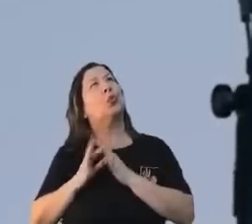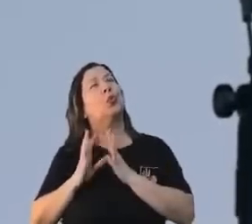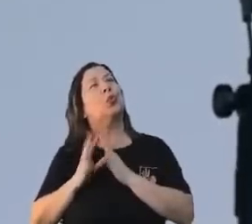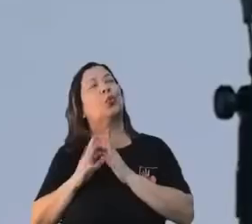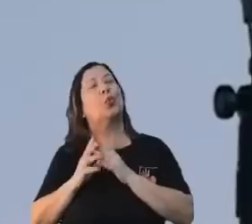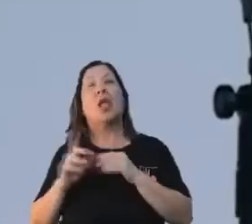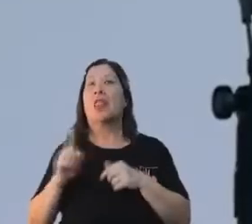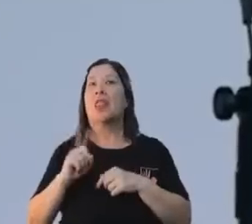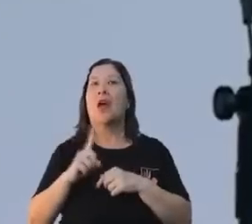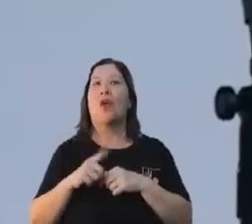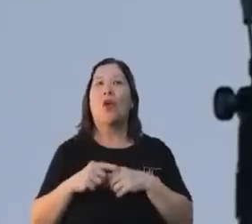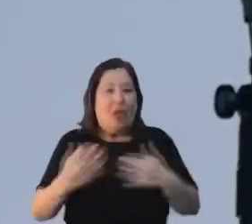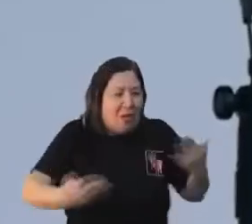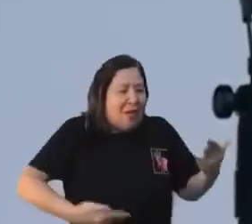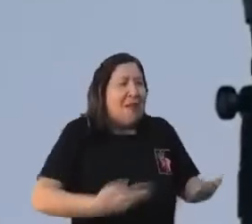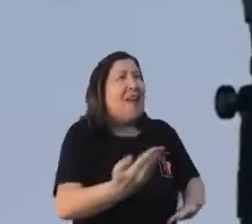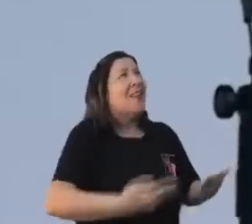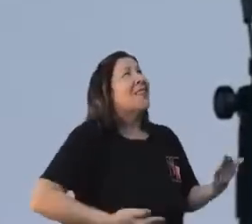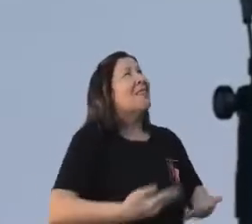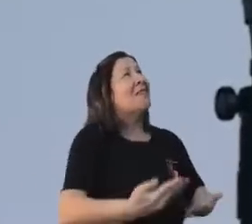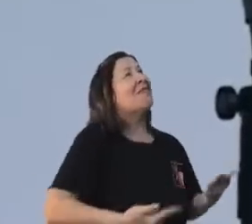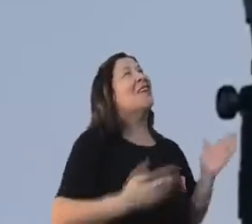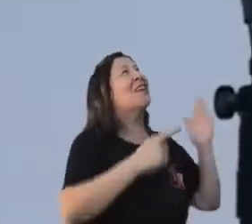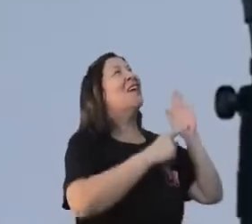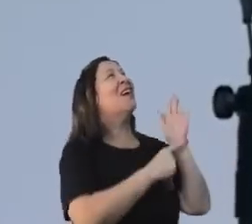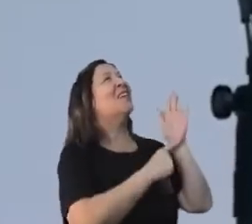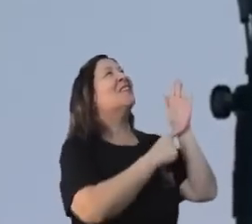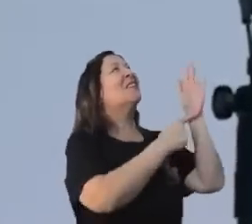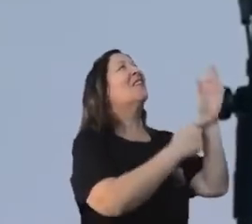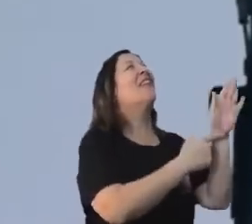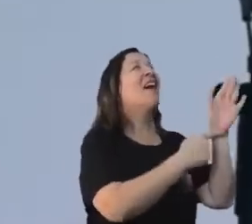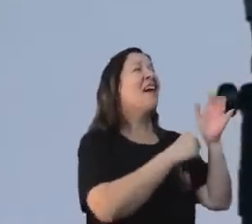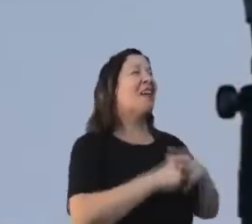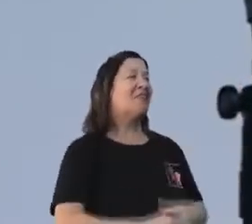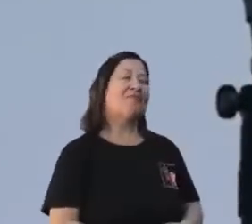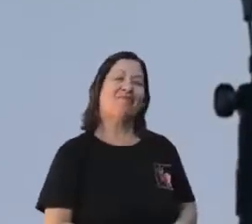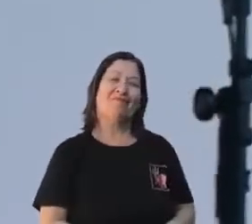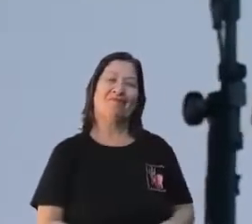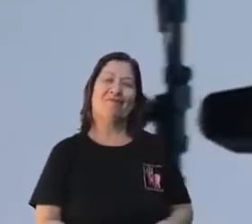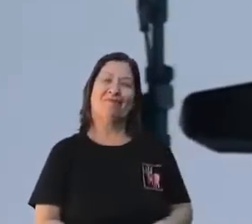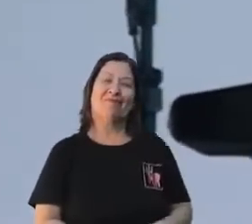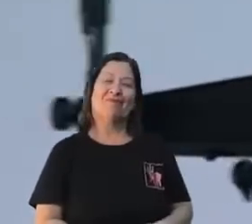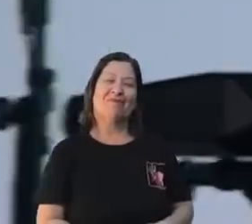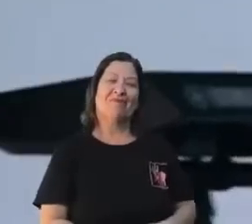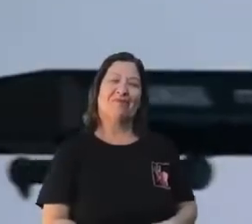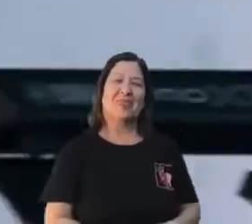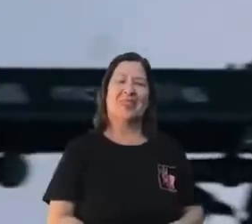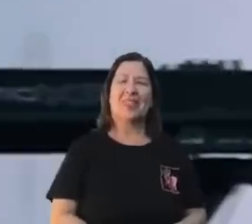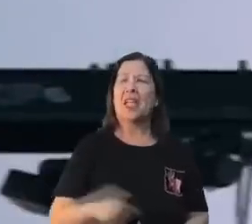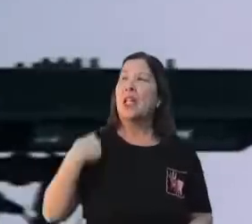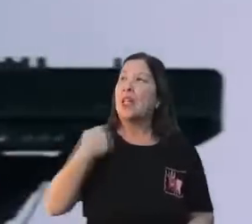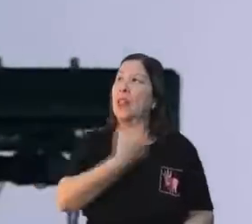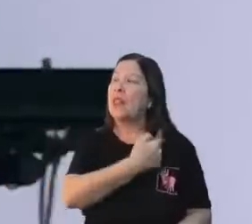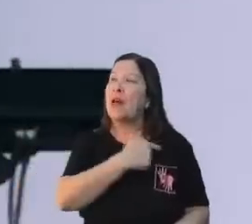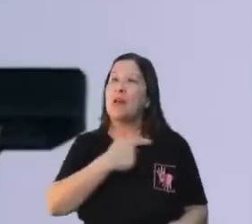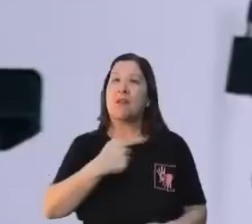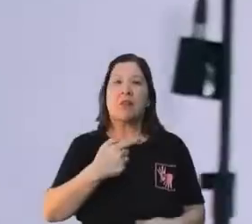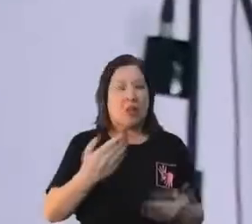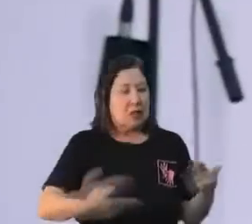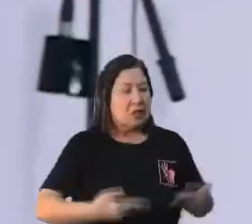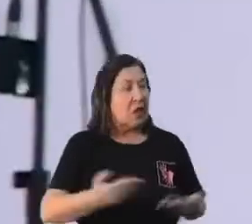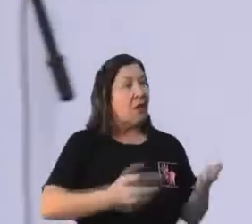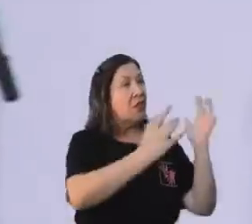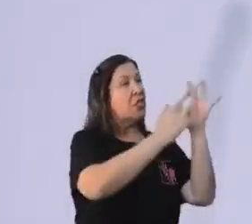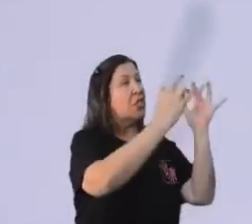extrapolando. Você não está preocupado, o que vai pensar Mateus, o que vai pensar João, o que vai pensar Tomé, o que vai pensar Judas Iscariotes, o que vai pensar